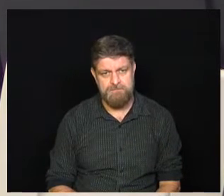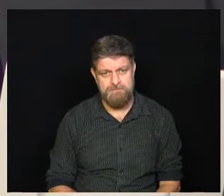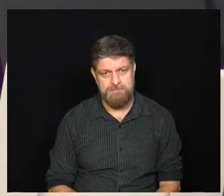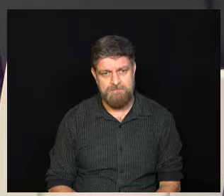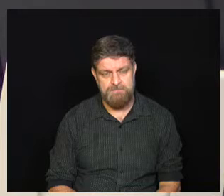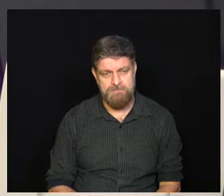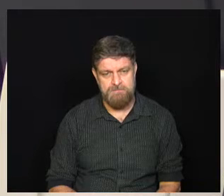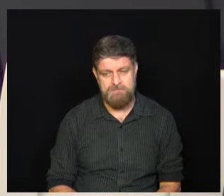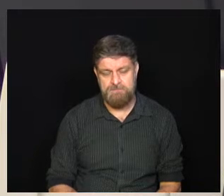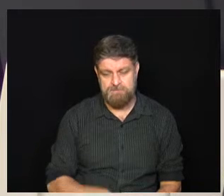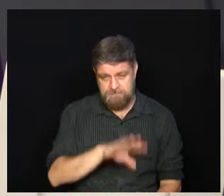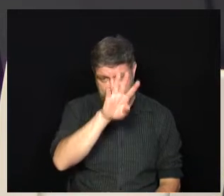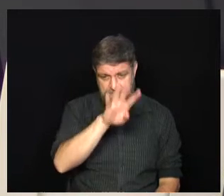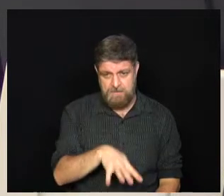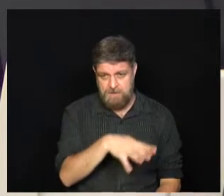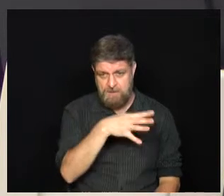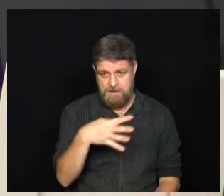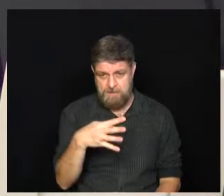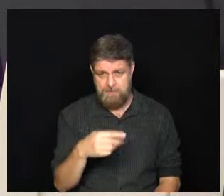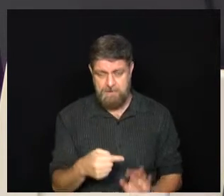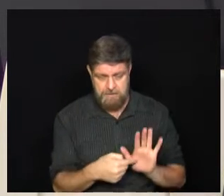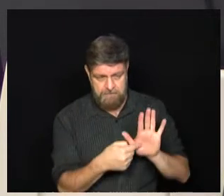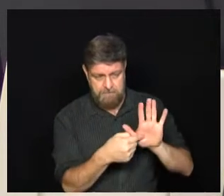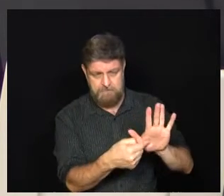Vamos na tabela.